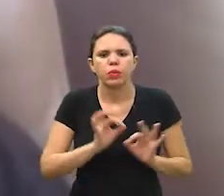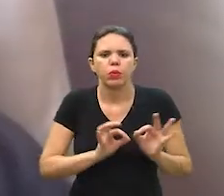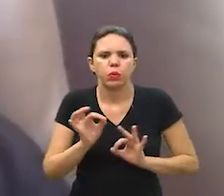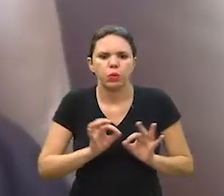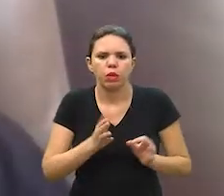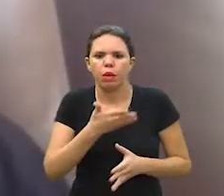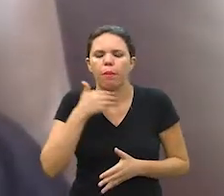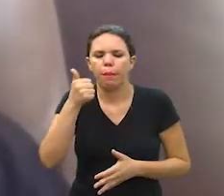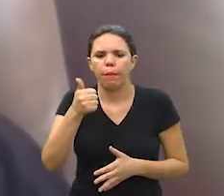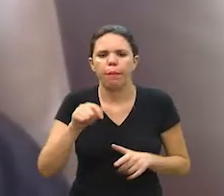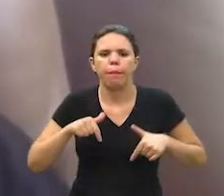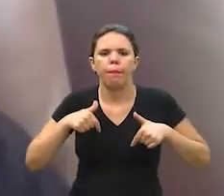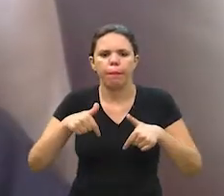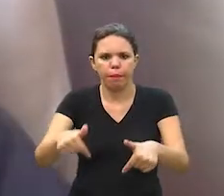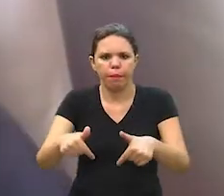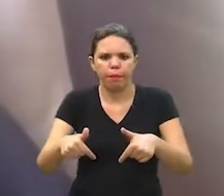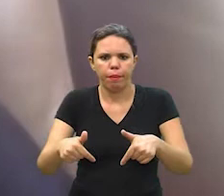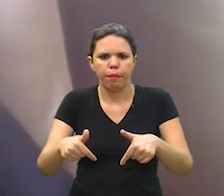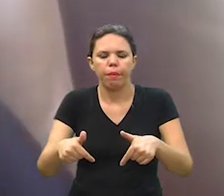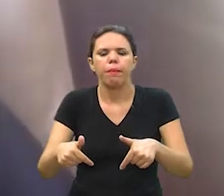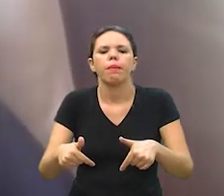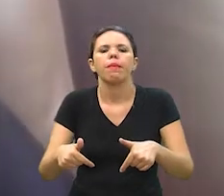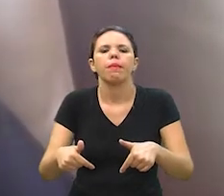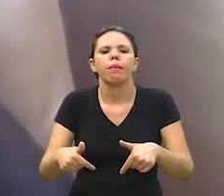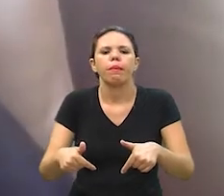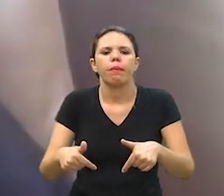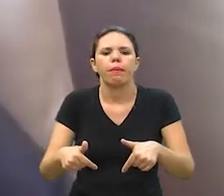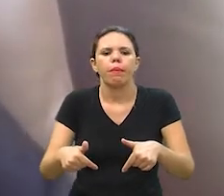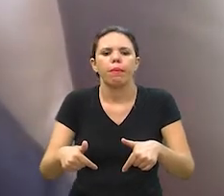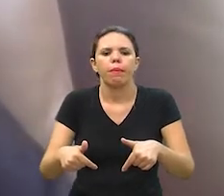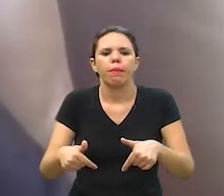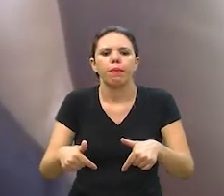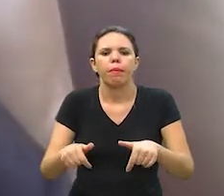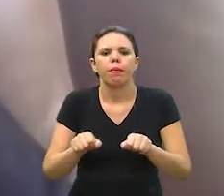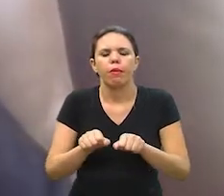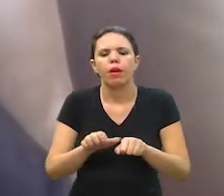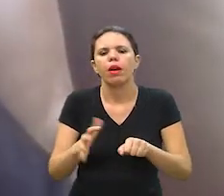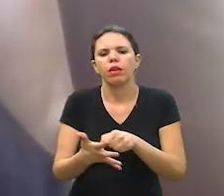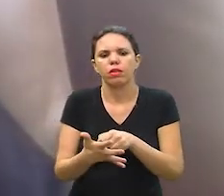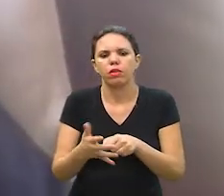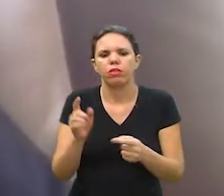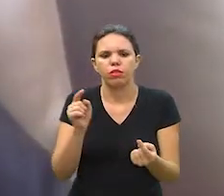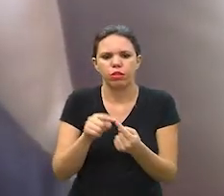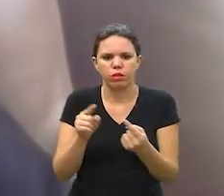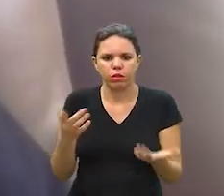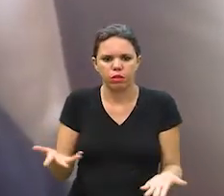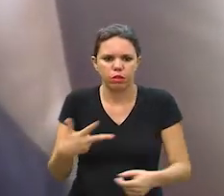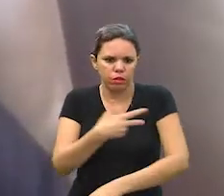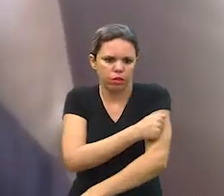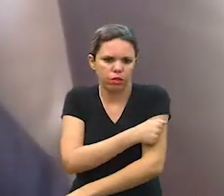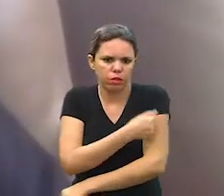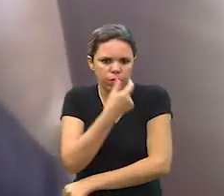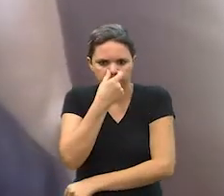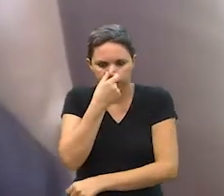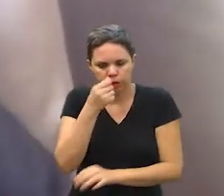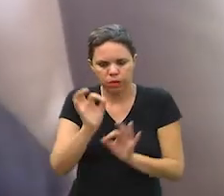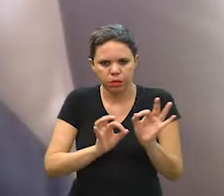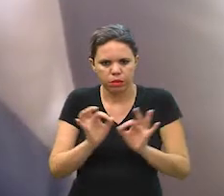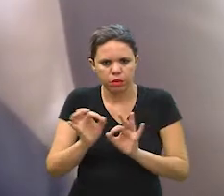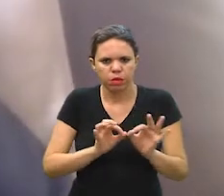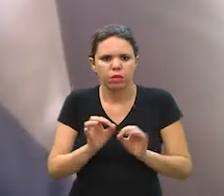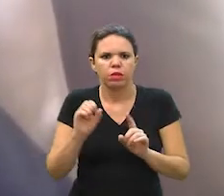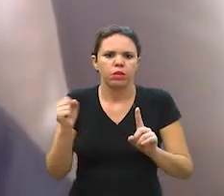organizar melhor essas ações, tanto na questão mais da epidemia diretamente, né? Na vacinação, na organização